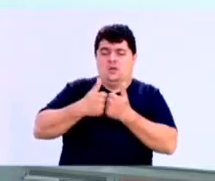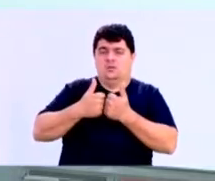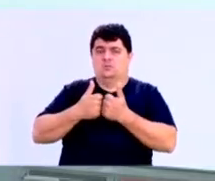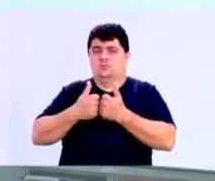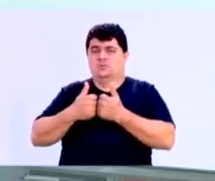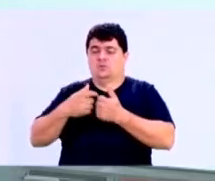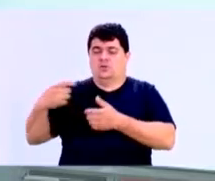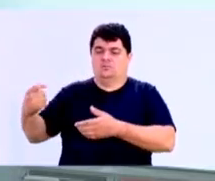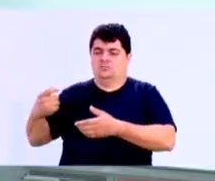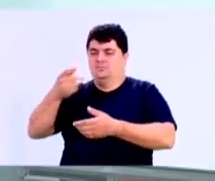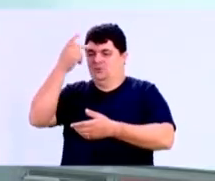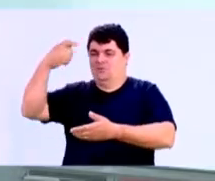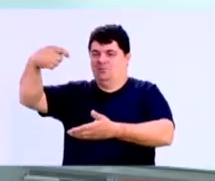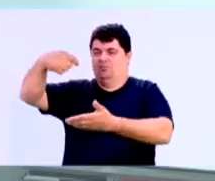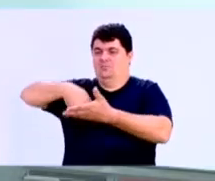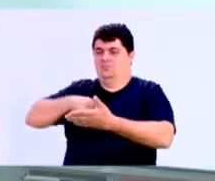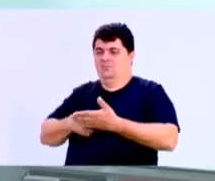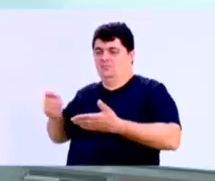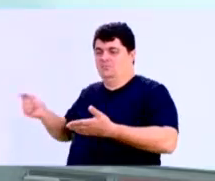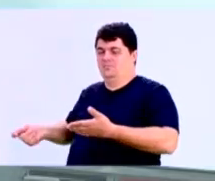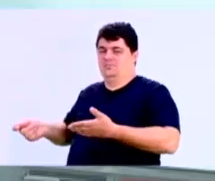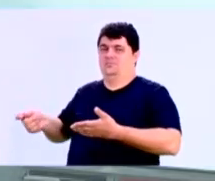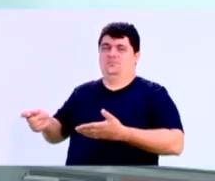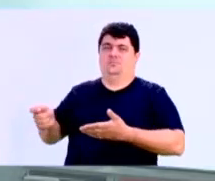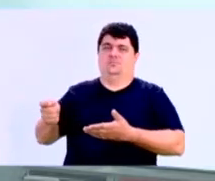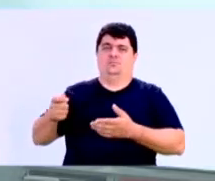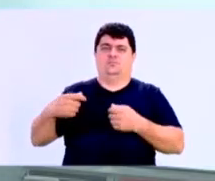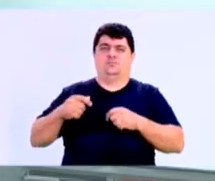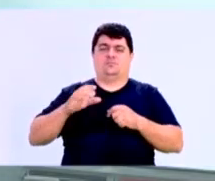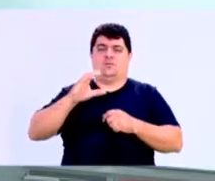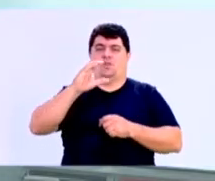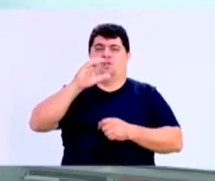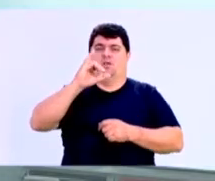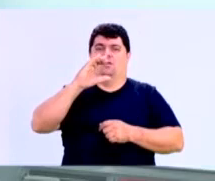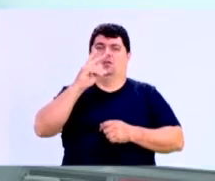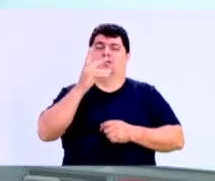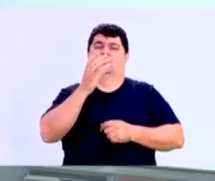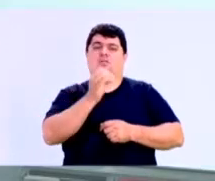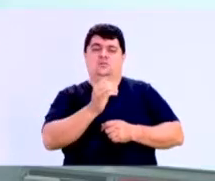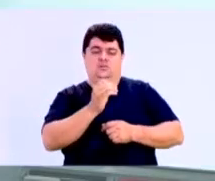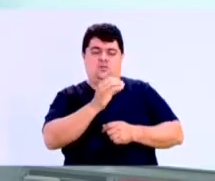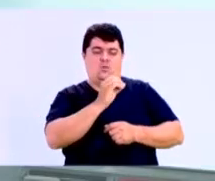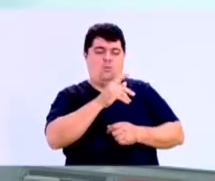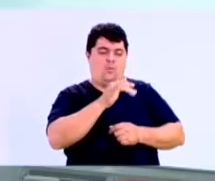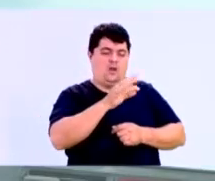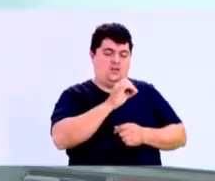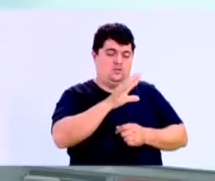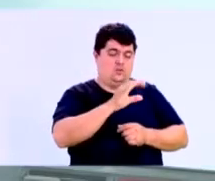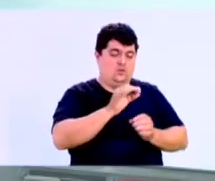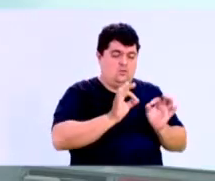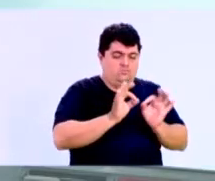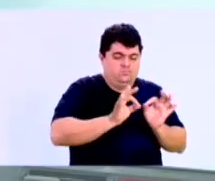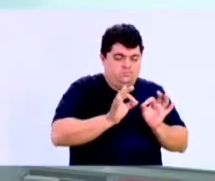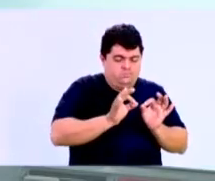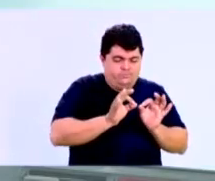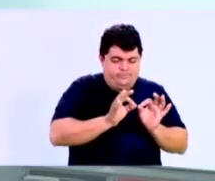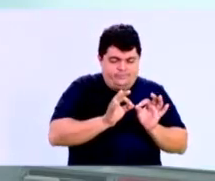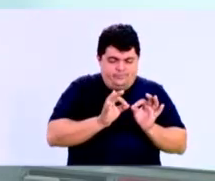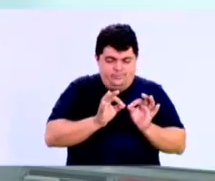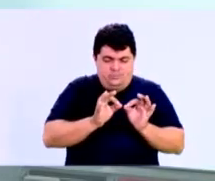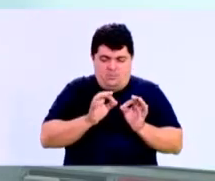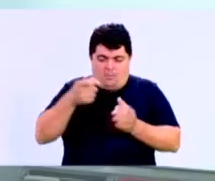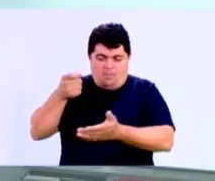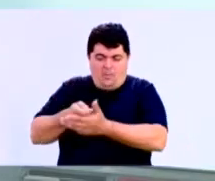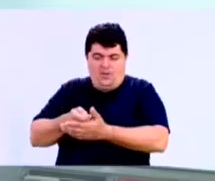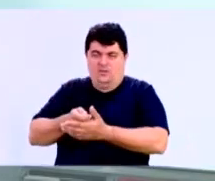do outro. Deixar esses prazos mais próximos um do outro. Eu tenho que ter o ciclo operacional muito próximo do meu prazo médio